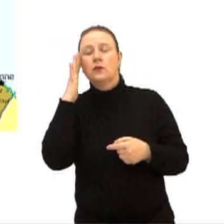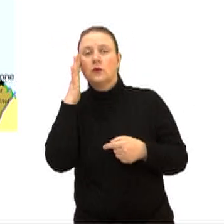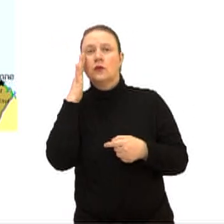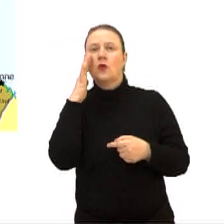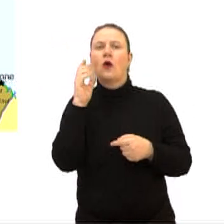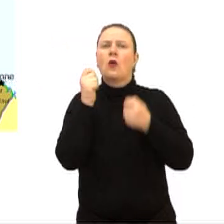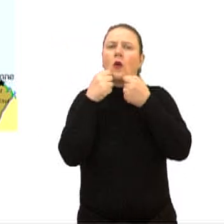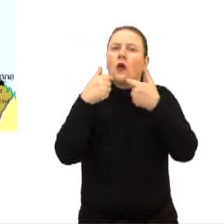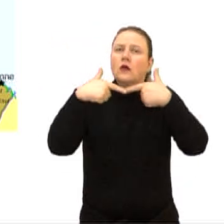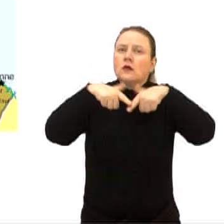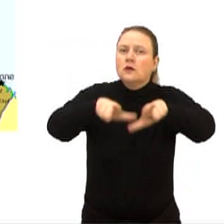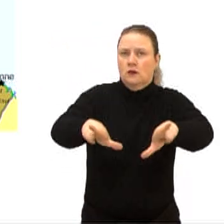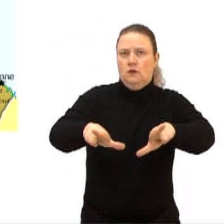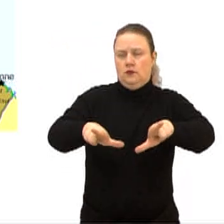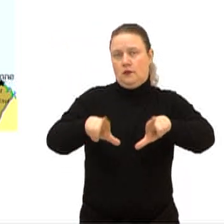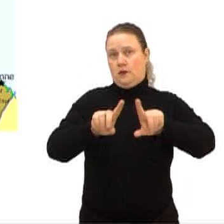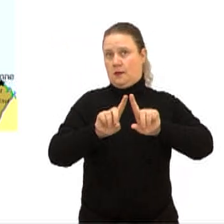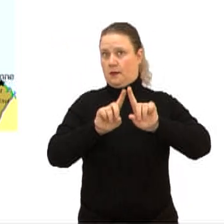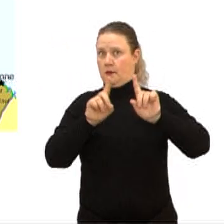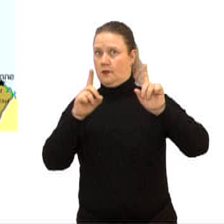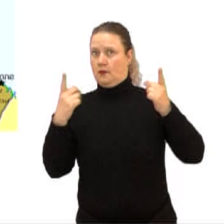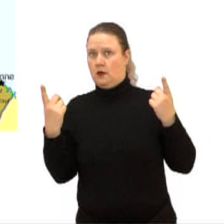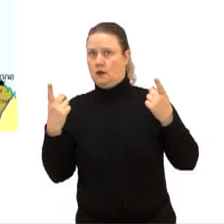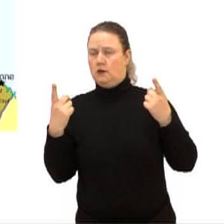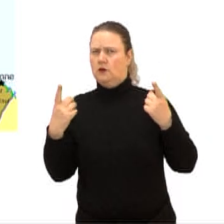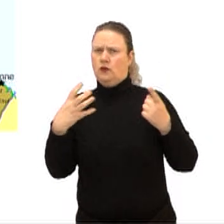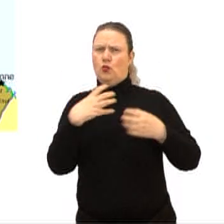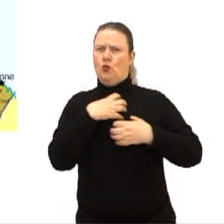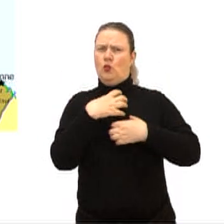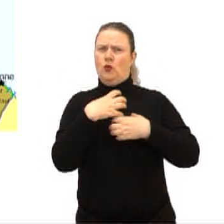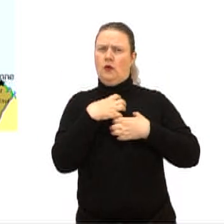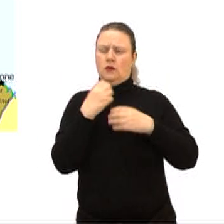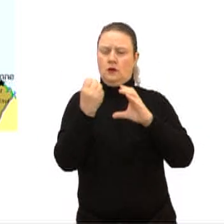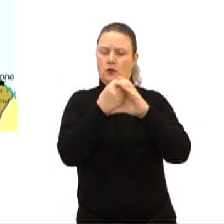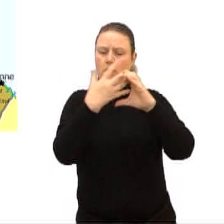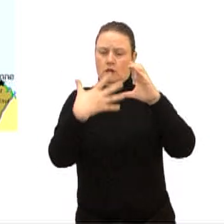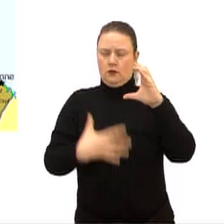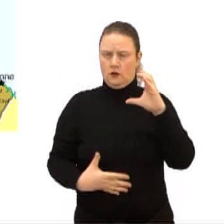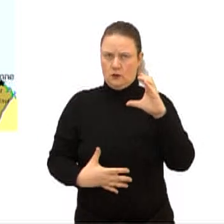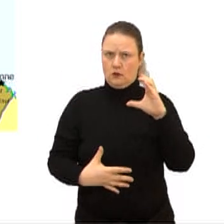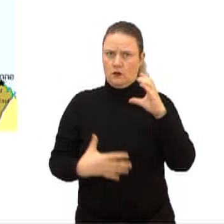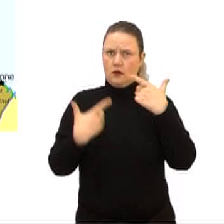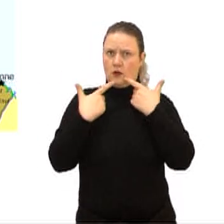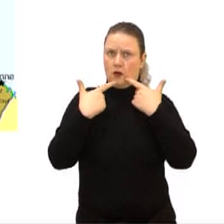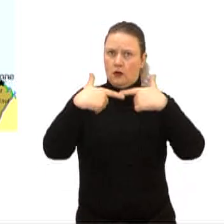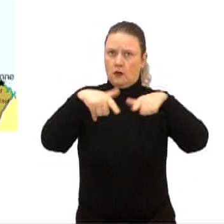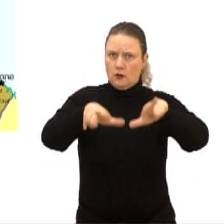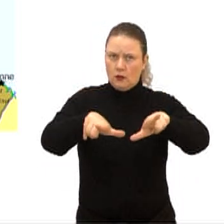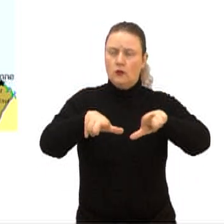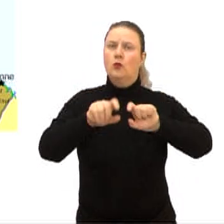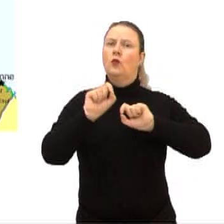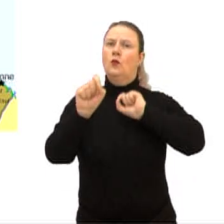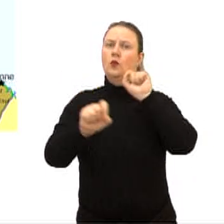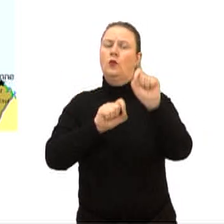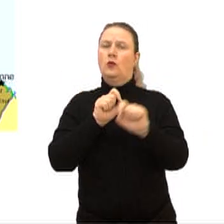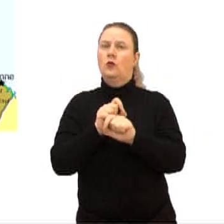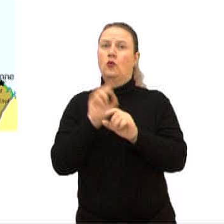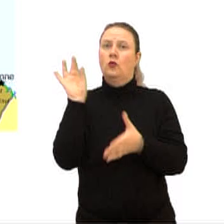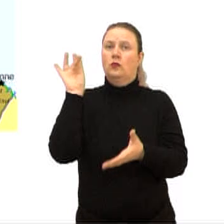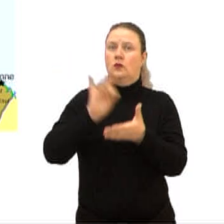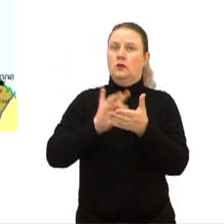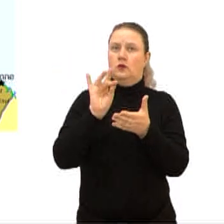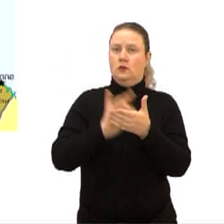aspecto linguístico. Então, dentro do aspecto linguístico, o México fala como idioma oficial